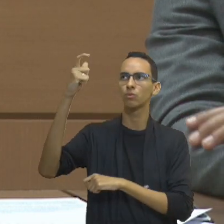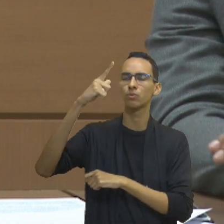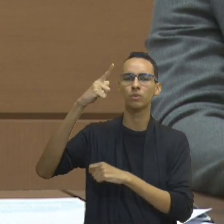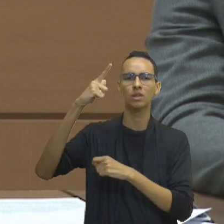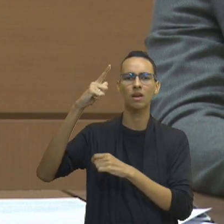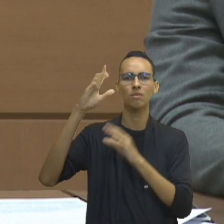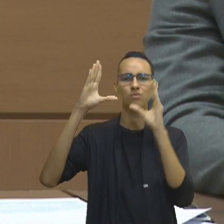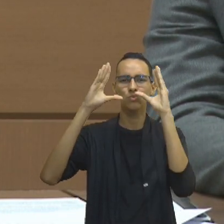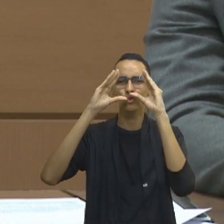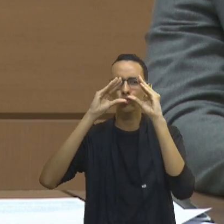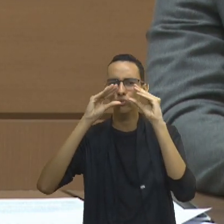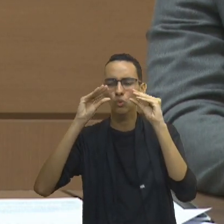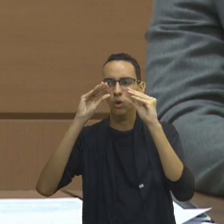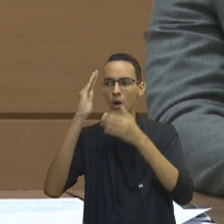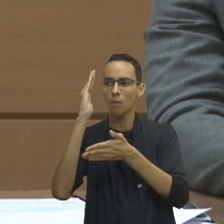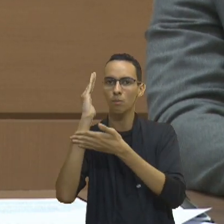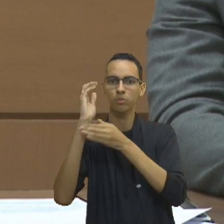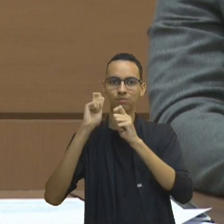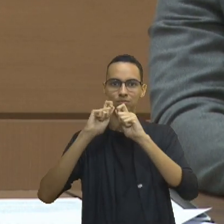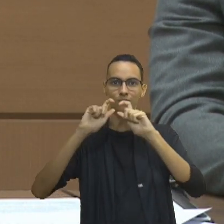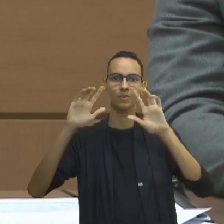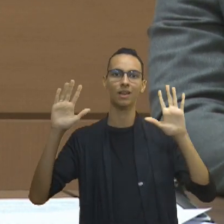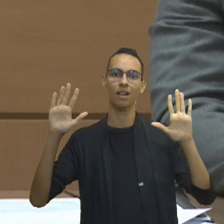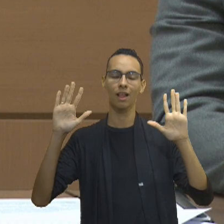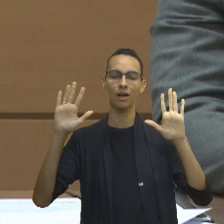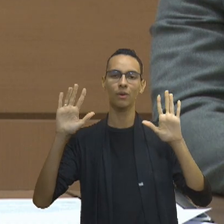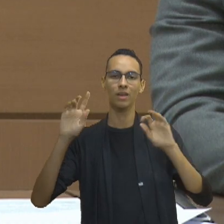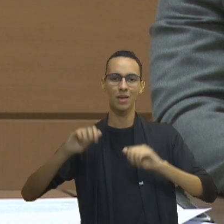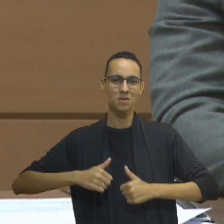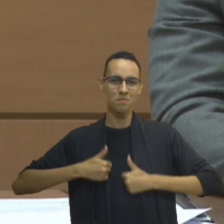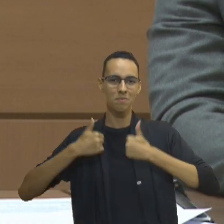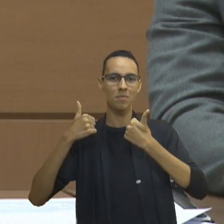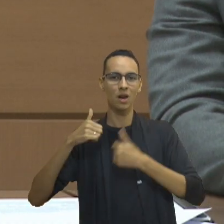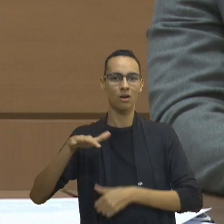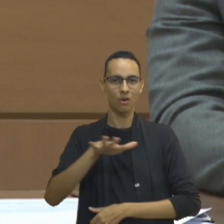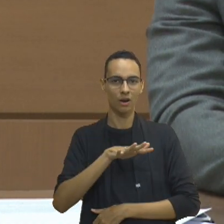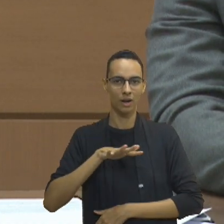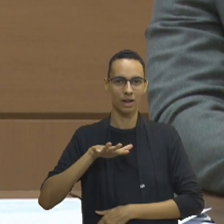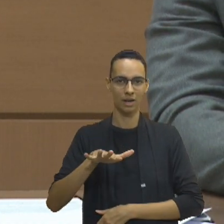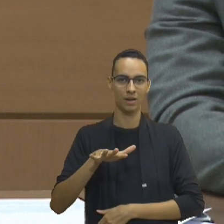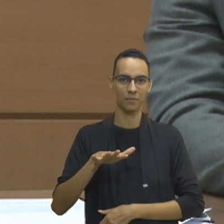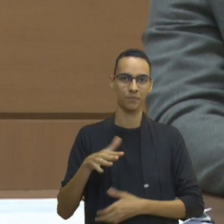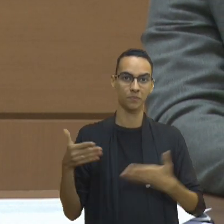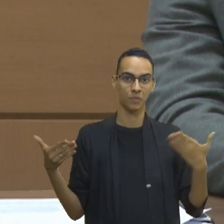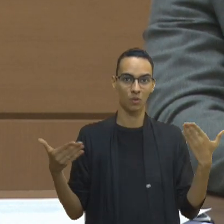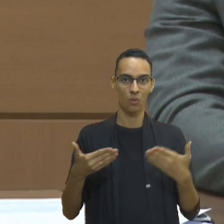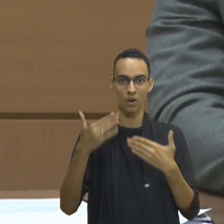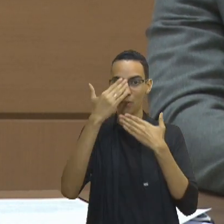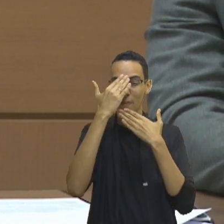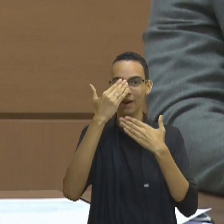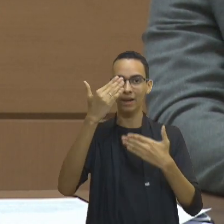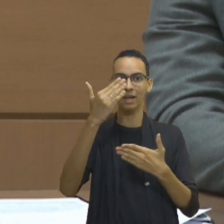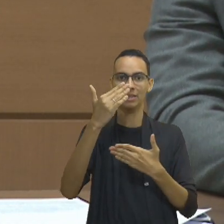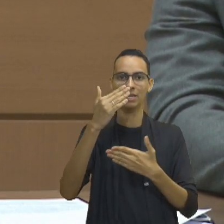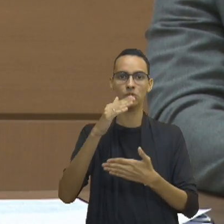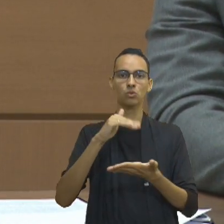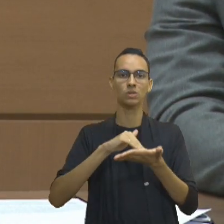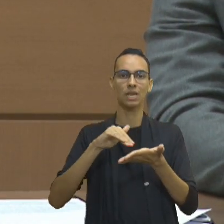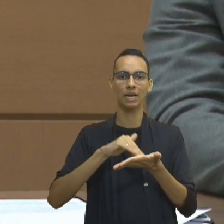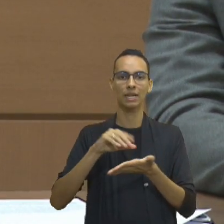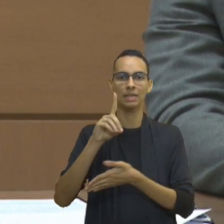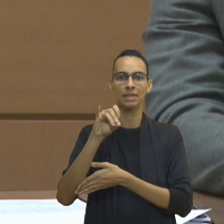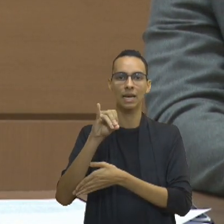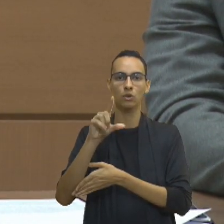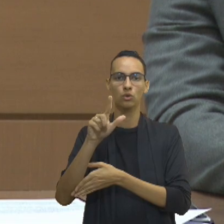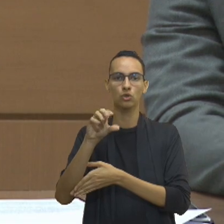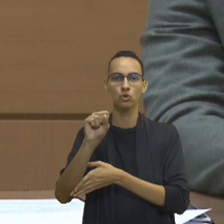com a Secretaria de Gestão Ambiental e Sustentabilidade. Desde já agradeço ao secretário Dilson Dalpiaz e